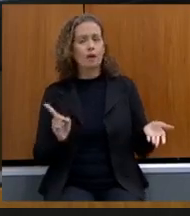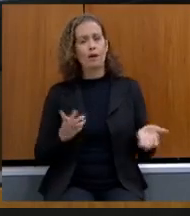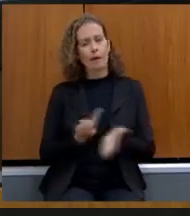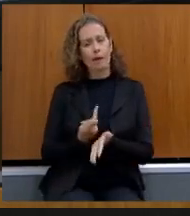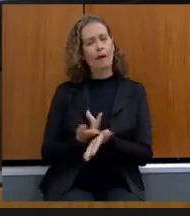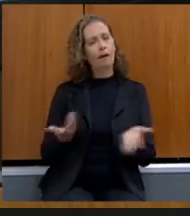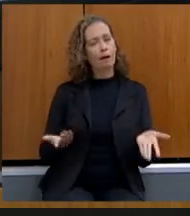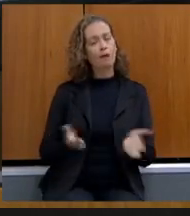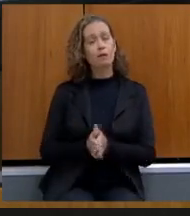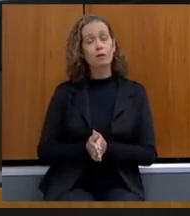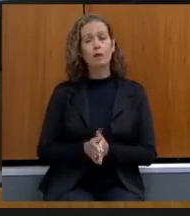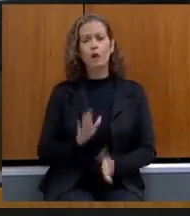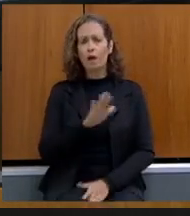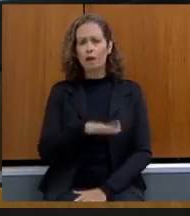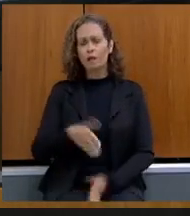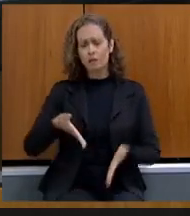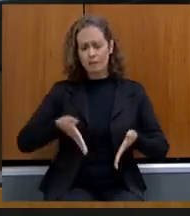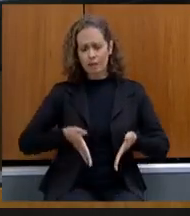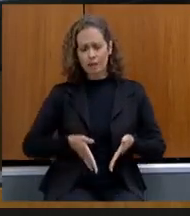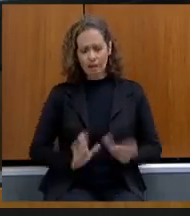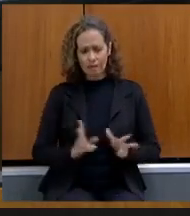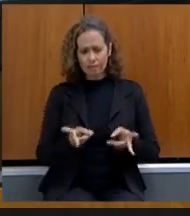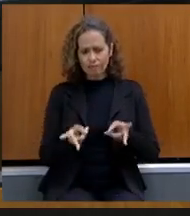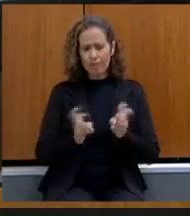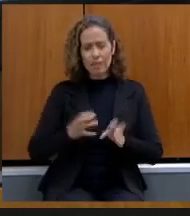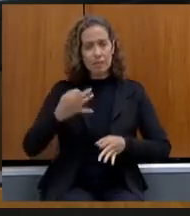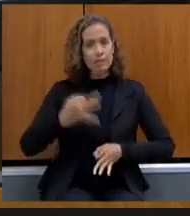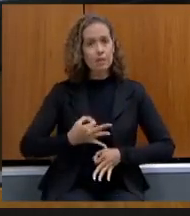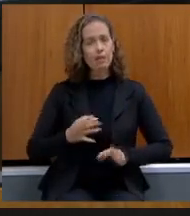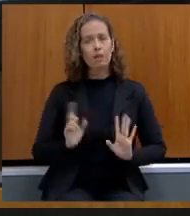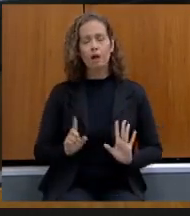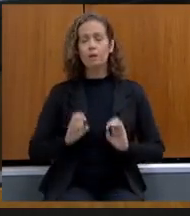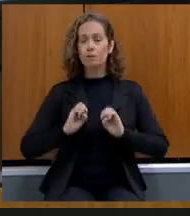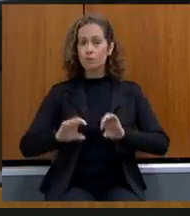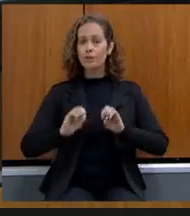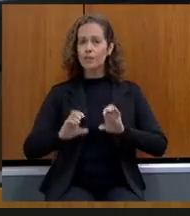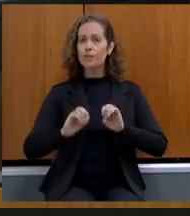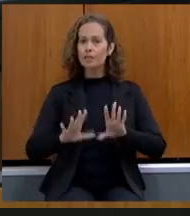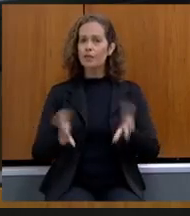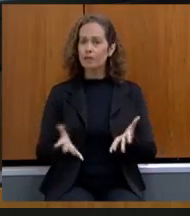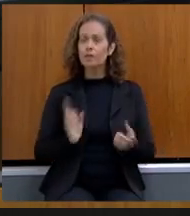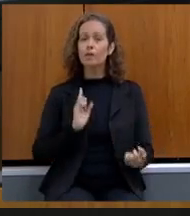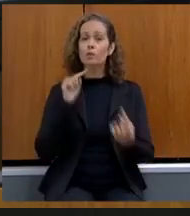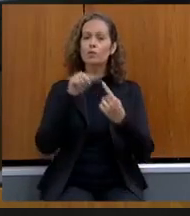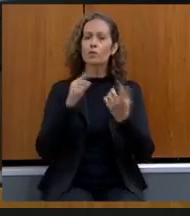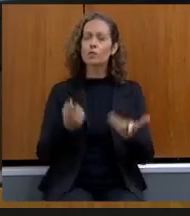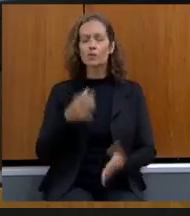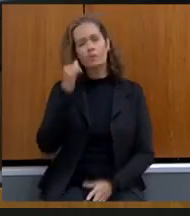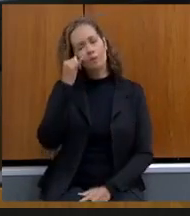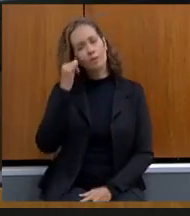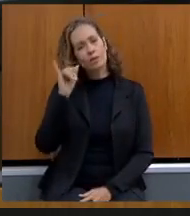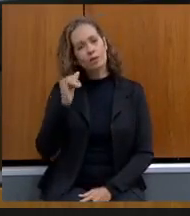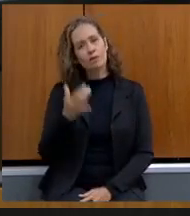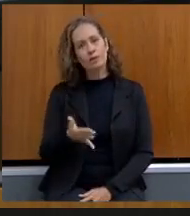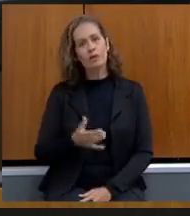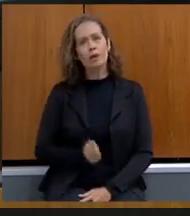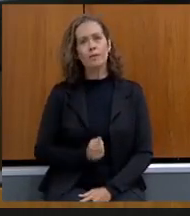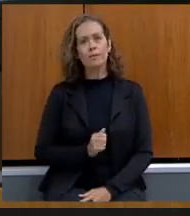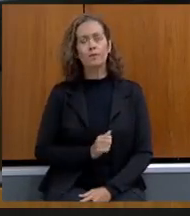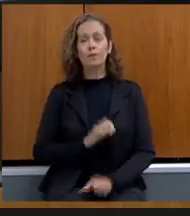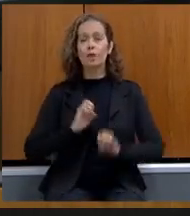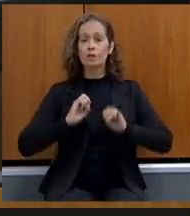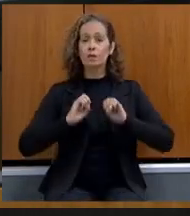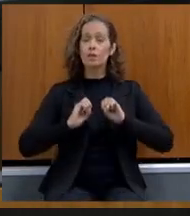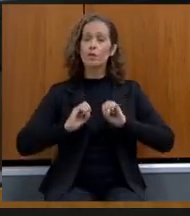criança não nasce com esta percepção e nata a educação Tem uma função inclusive de prevenir não é ter uma função